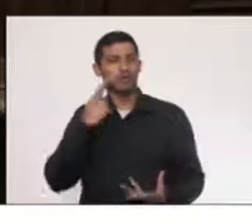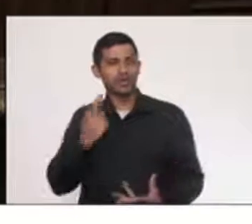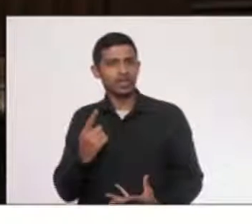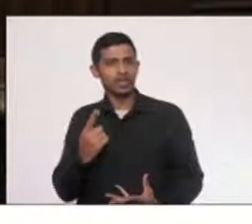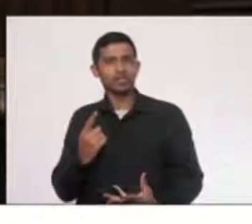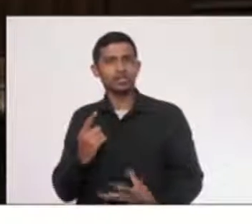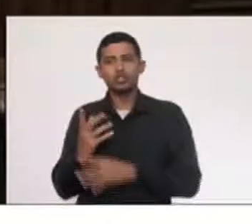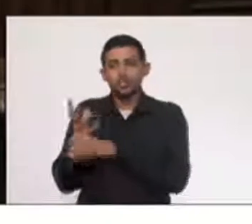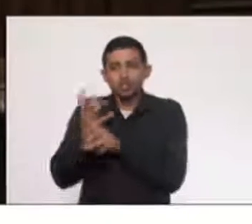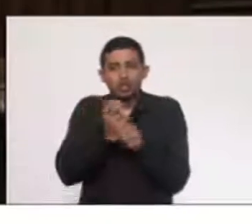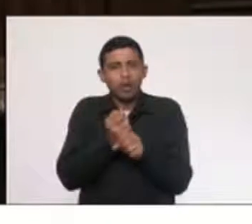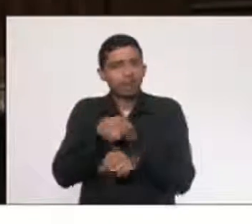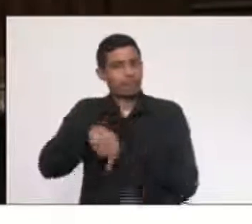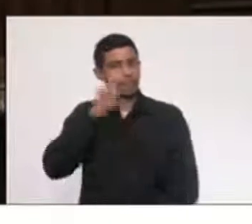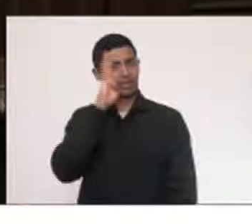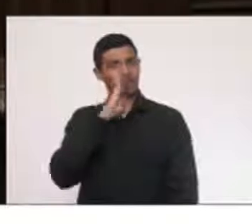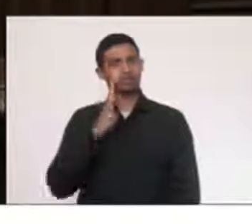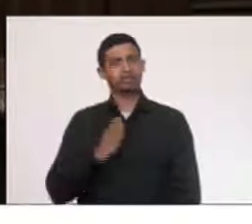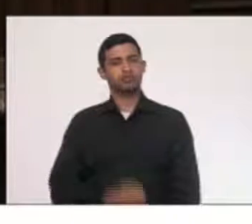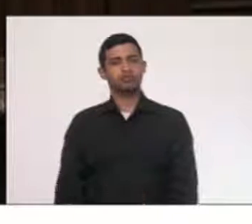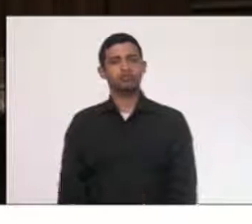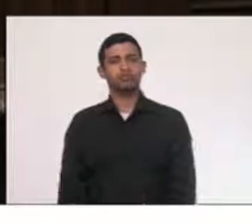brasileiro,